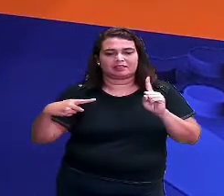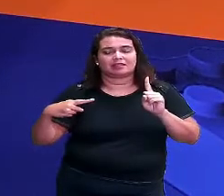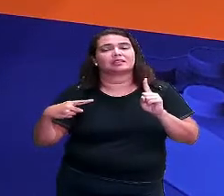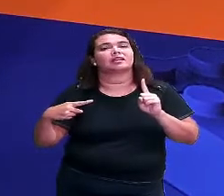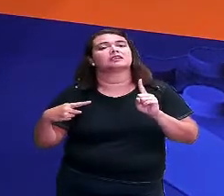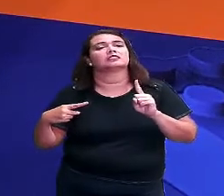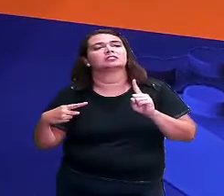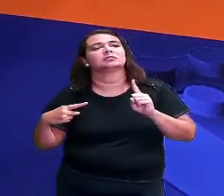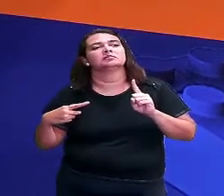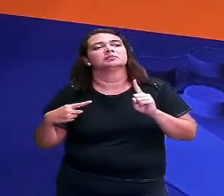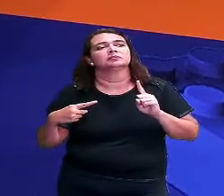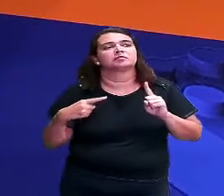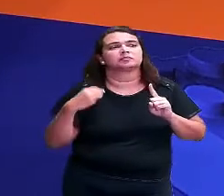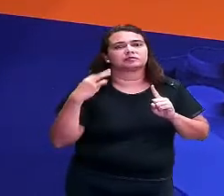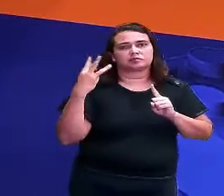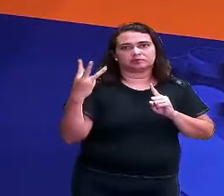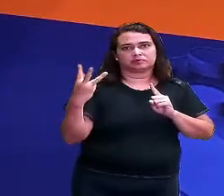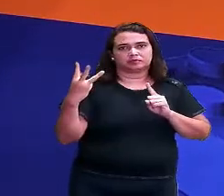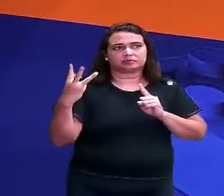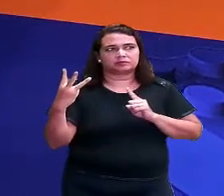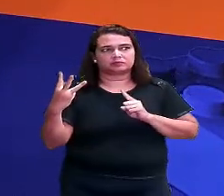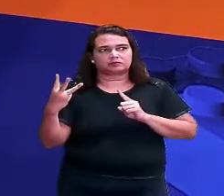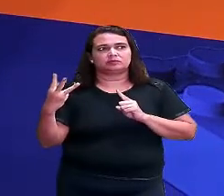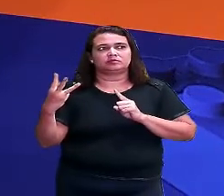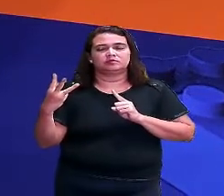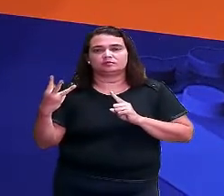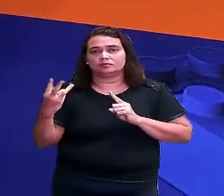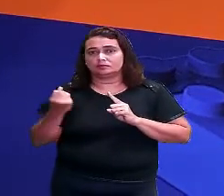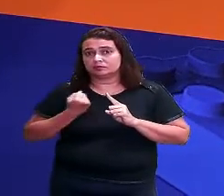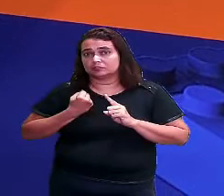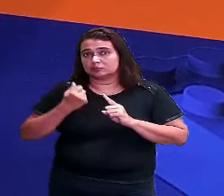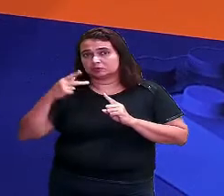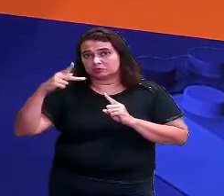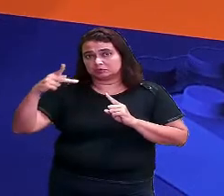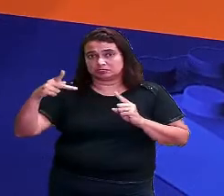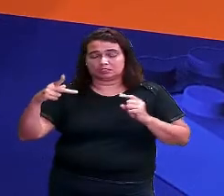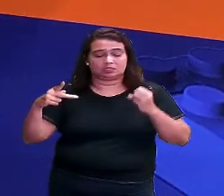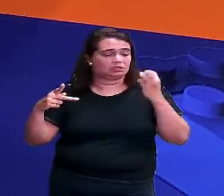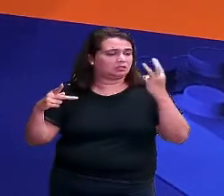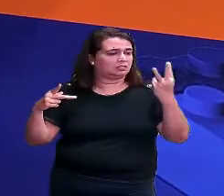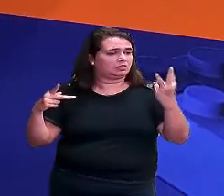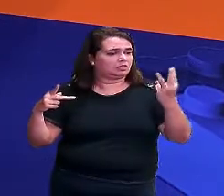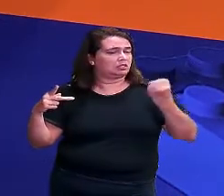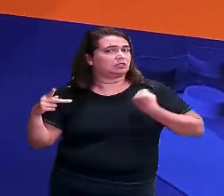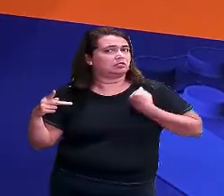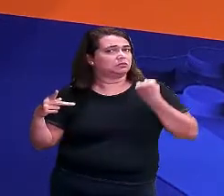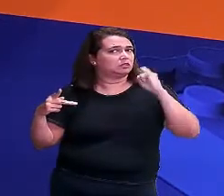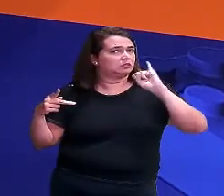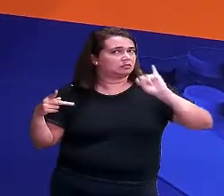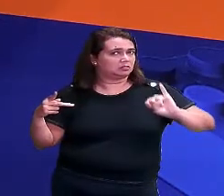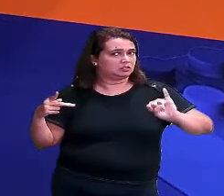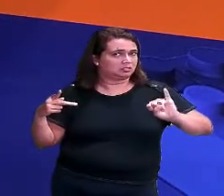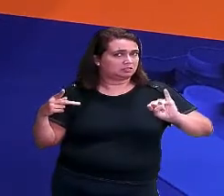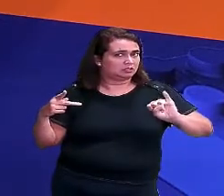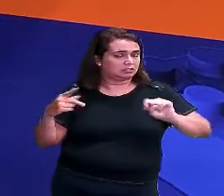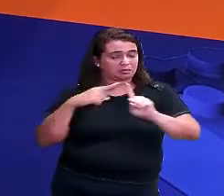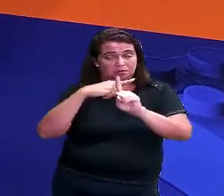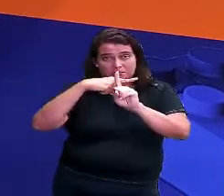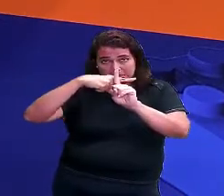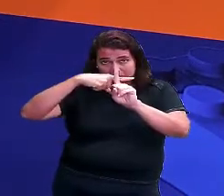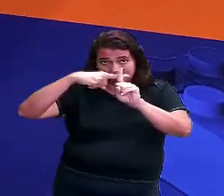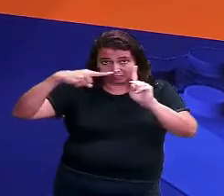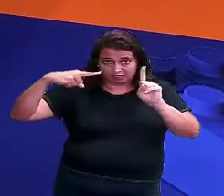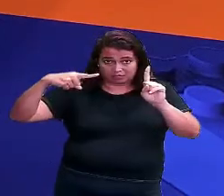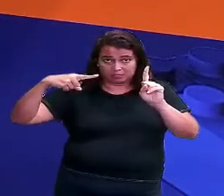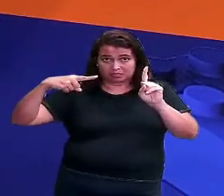metade, ou seja, 3 números pares, 3 números ímpares. É a